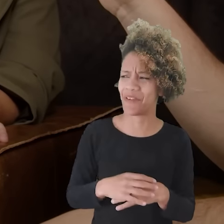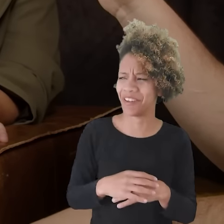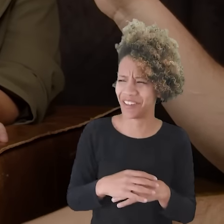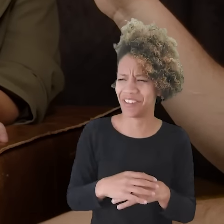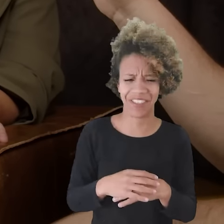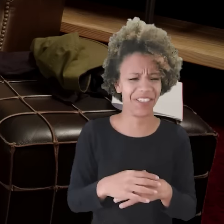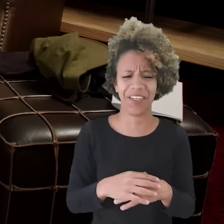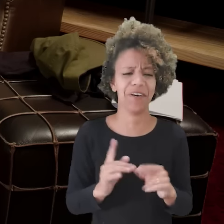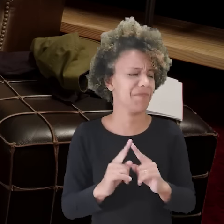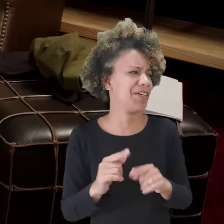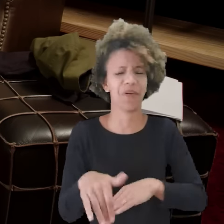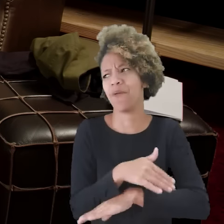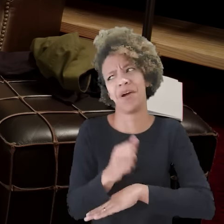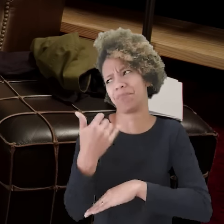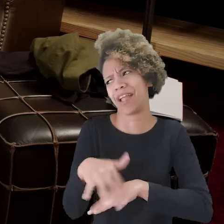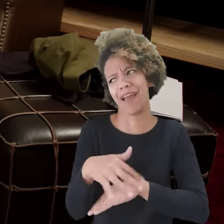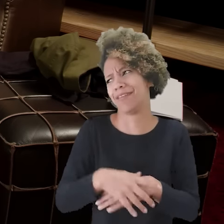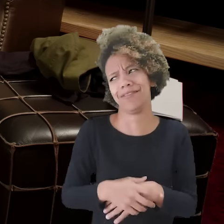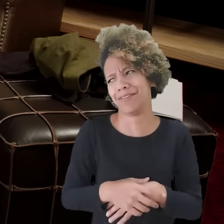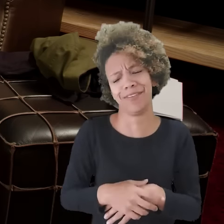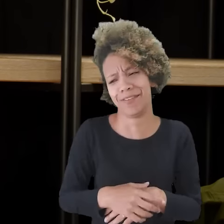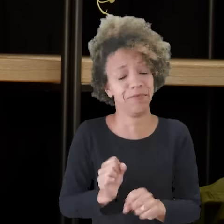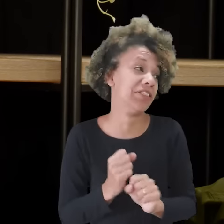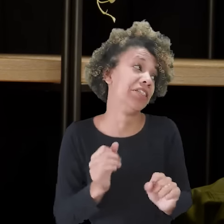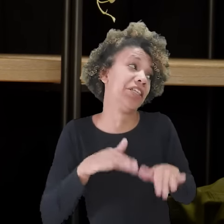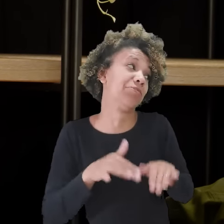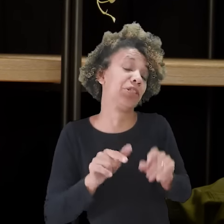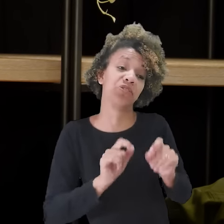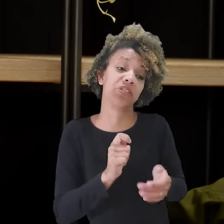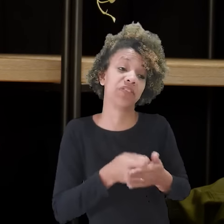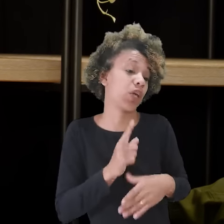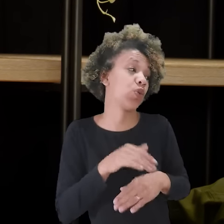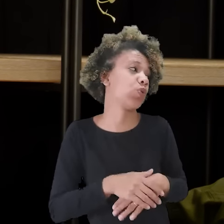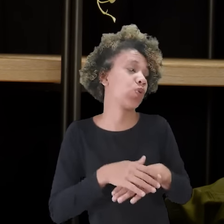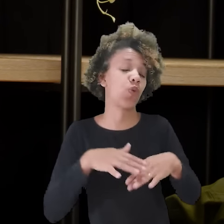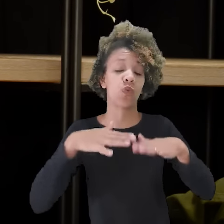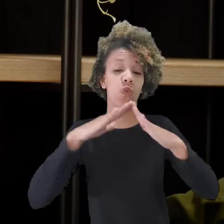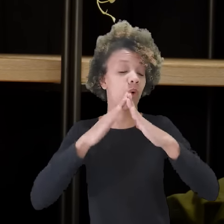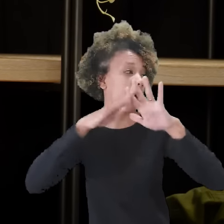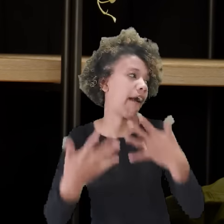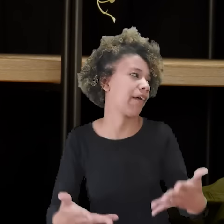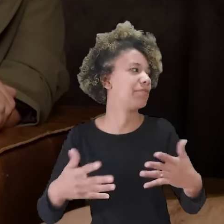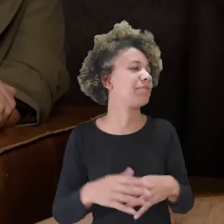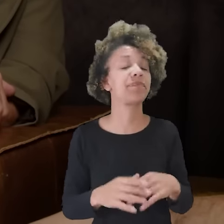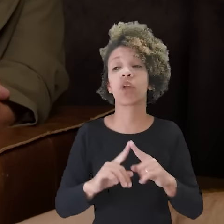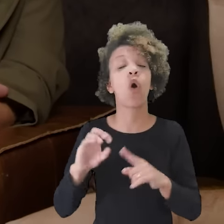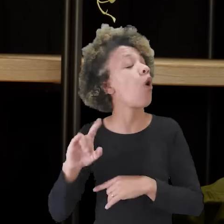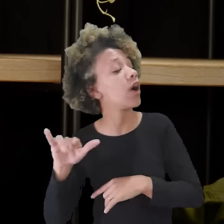não foi muito cara aquela casa dependendo do que colocou ali não cai é o líder